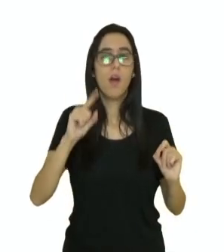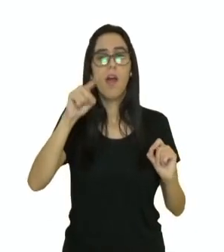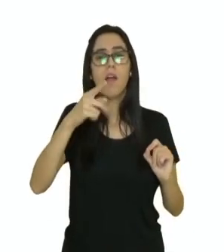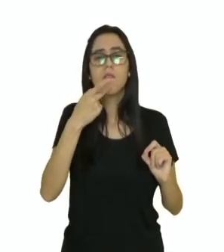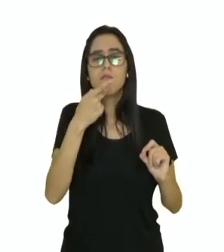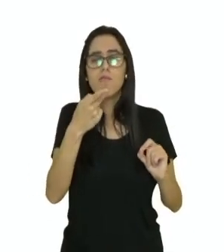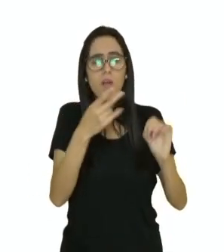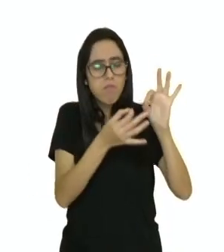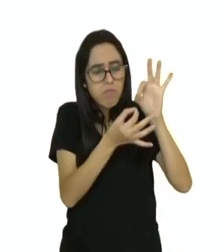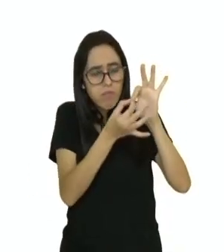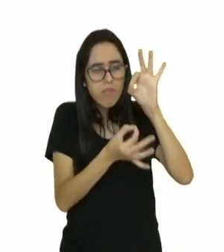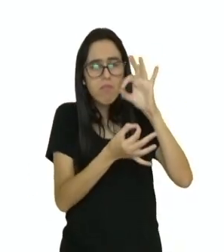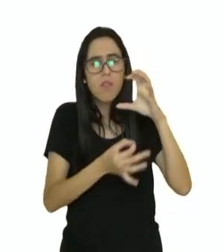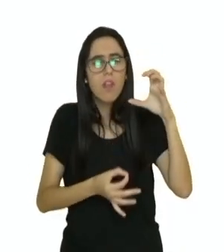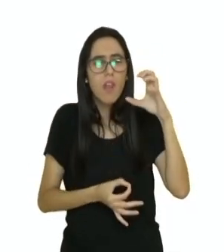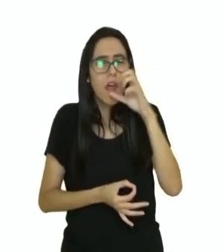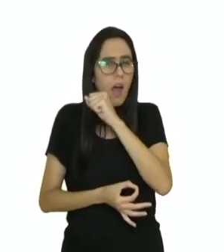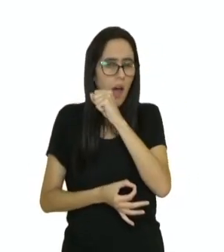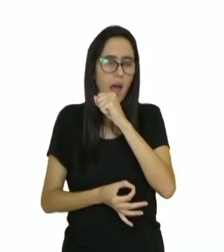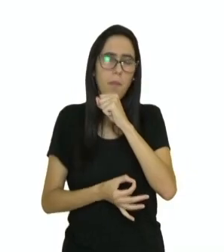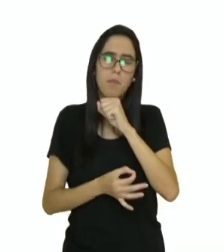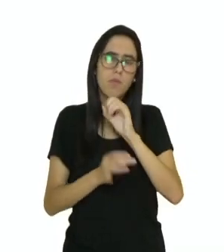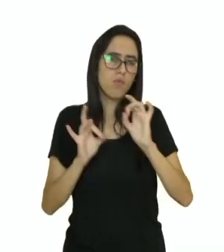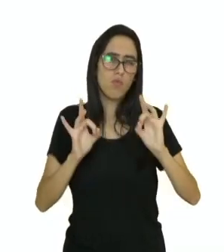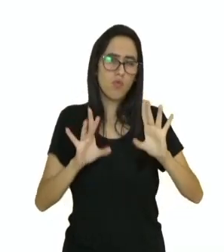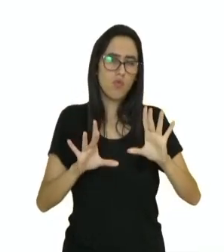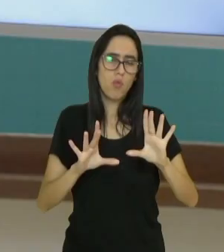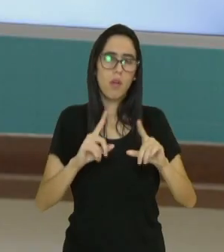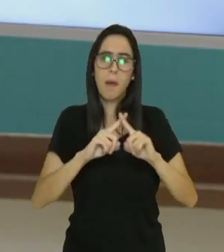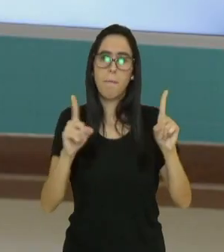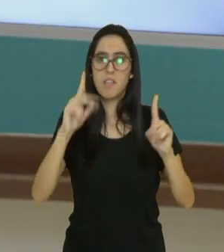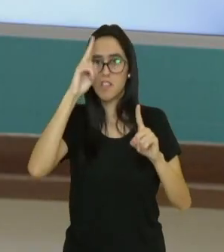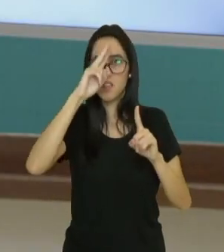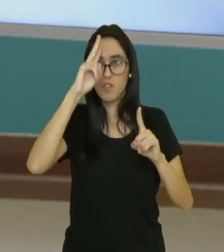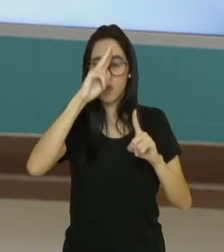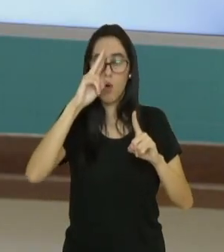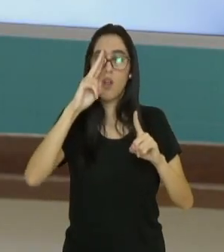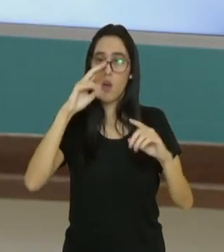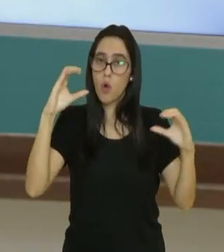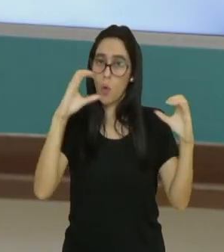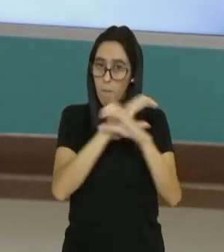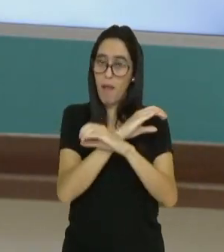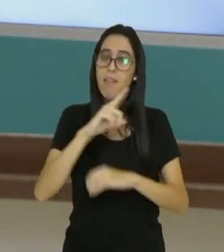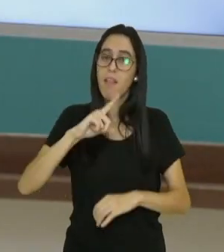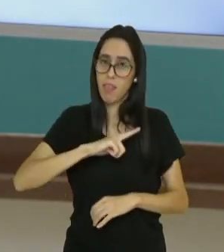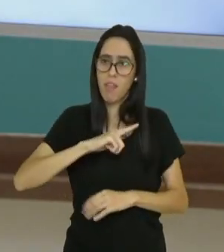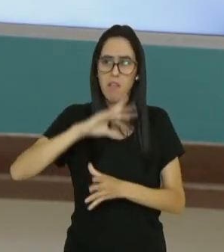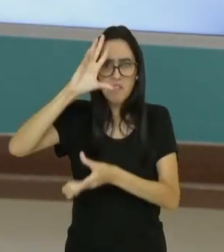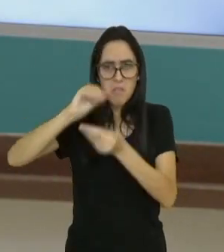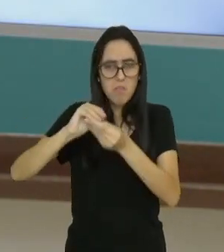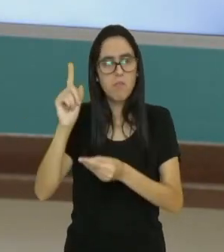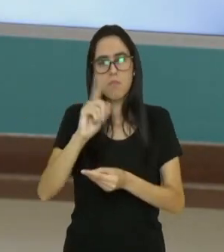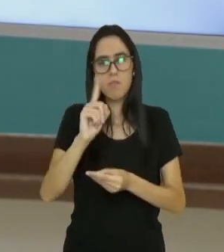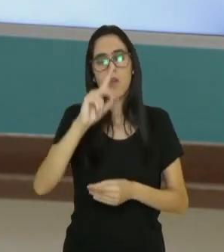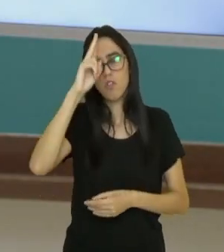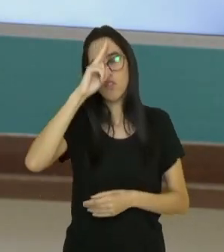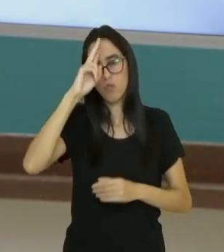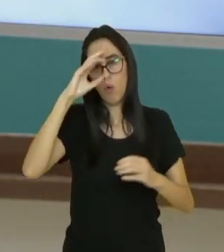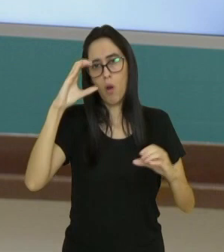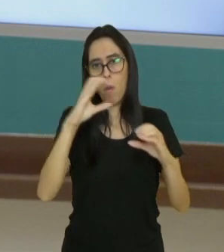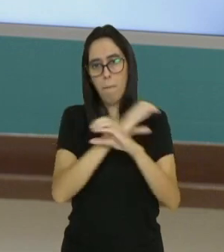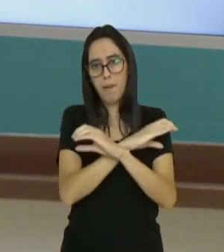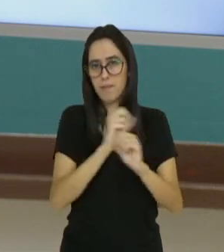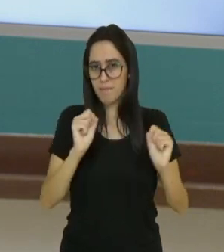breve, porém é o suficiente para contar uma história completa, certo? Então não é um resumo, mas é sim uma história